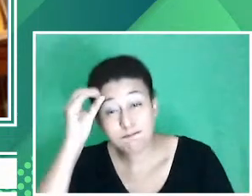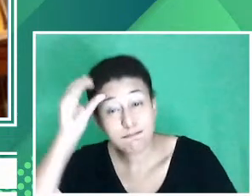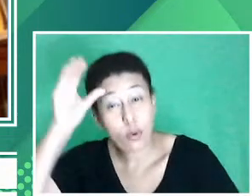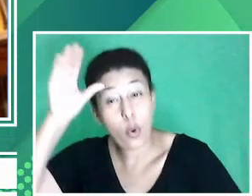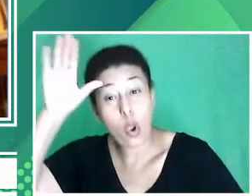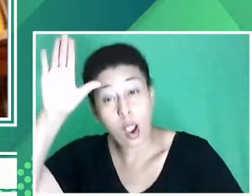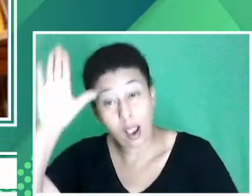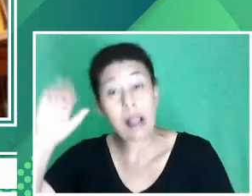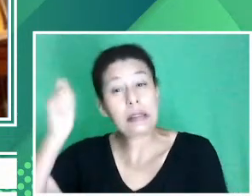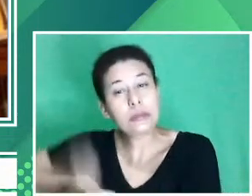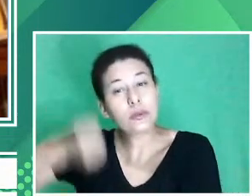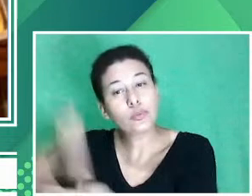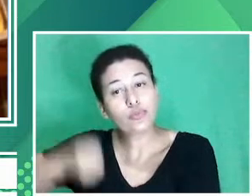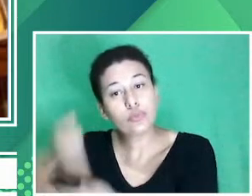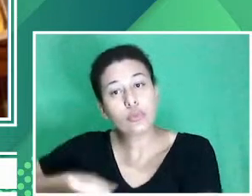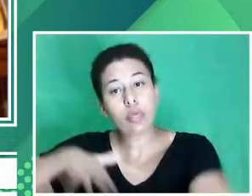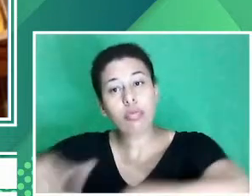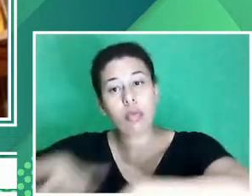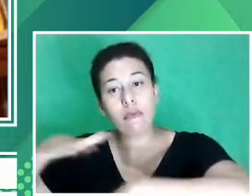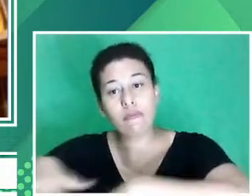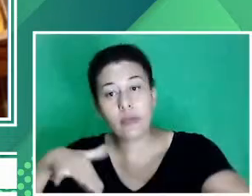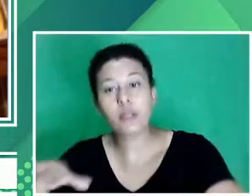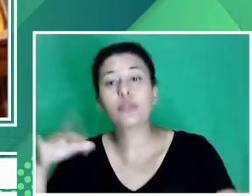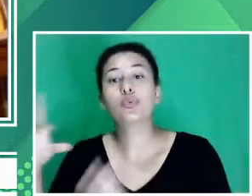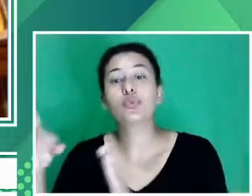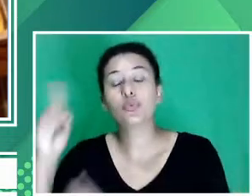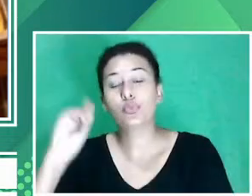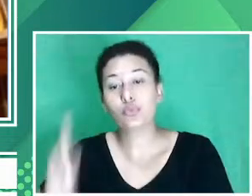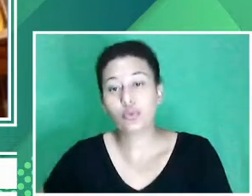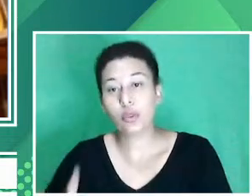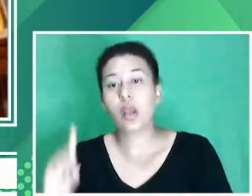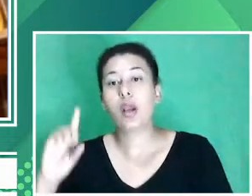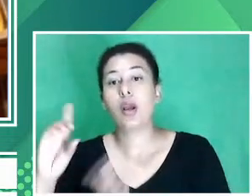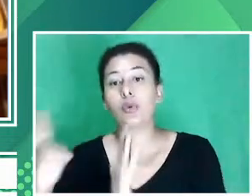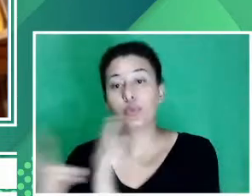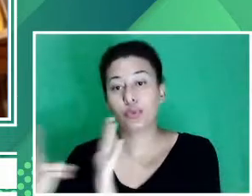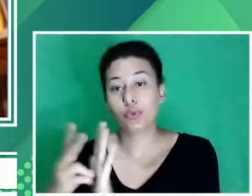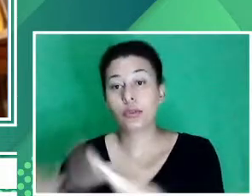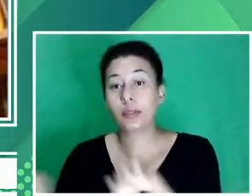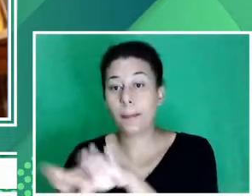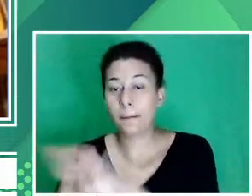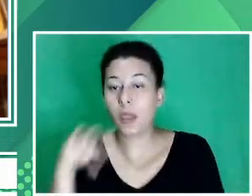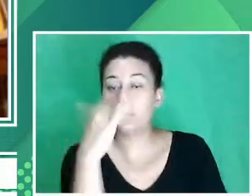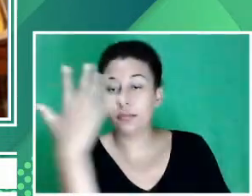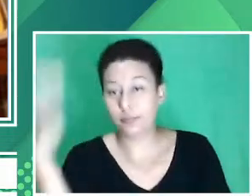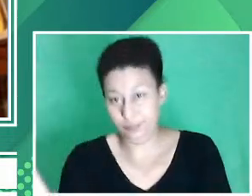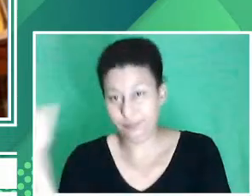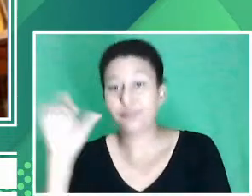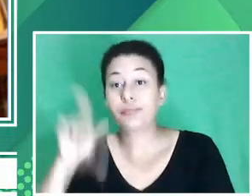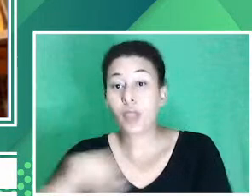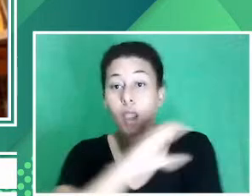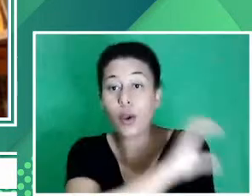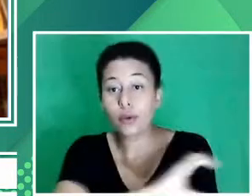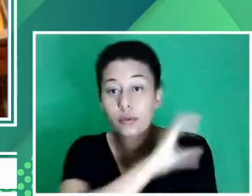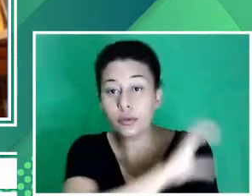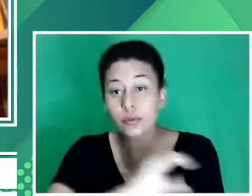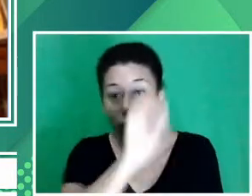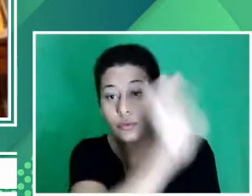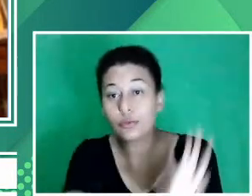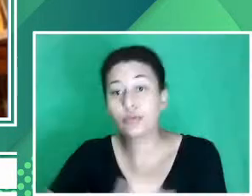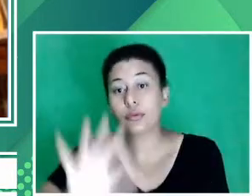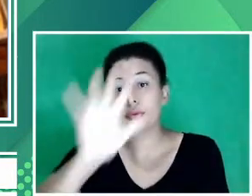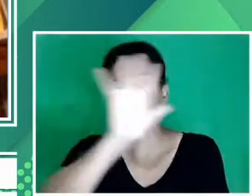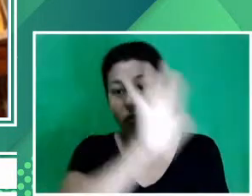do meio ambiente. Ele é coordenador geral da Associação Metairelá, do